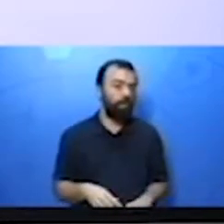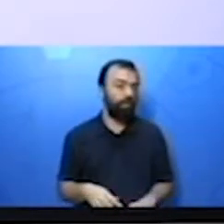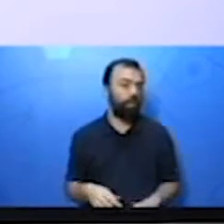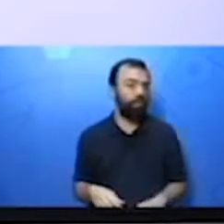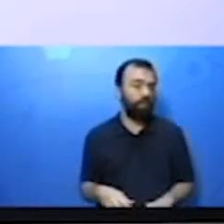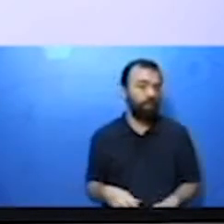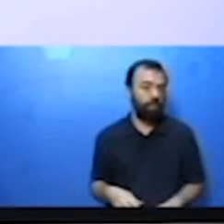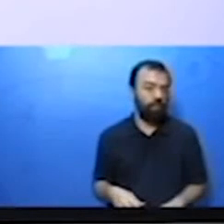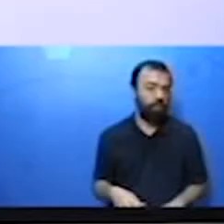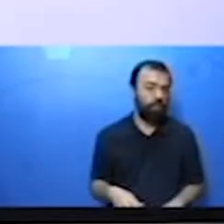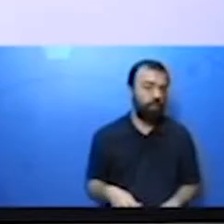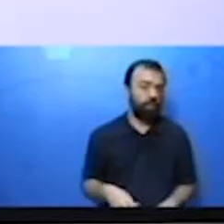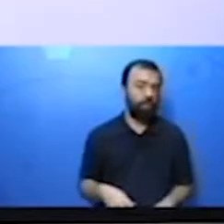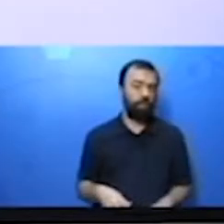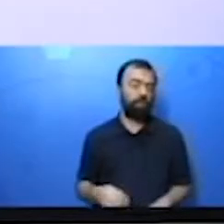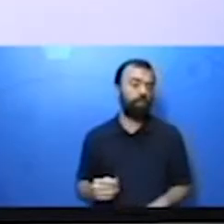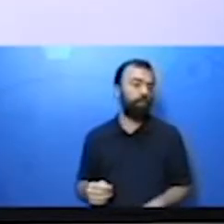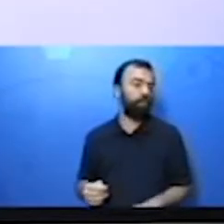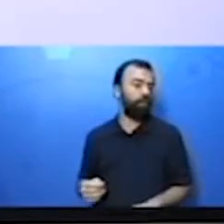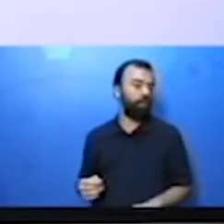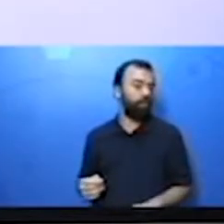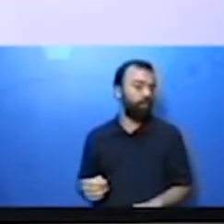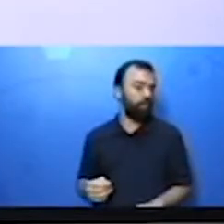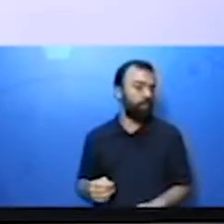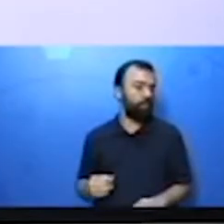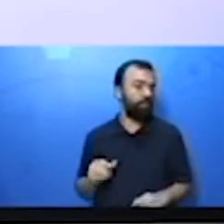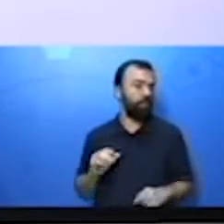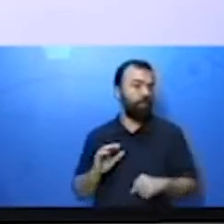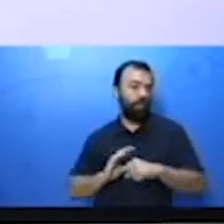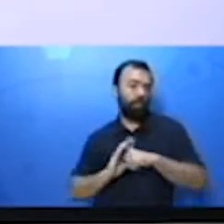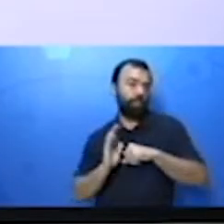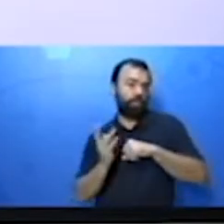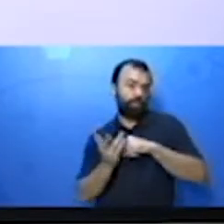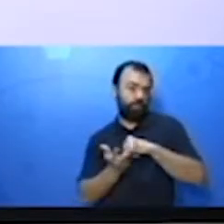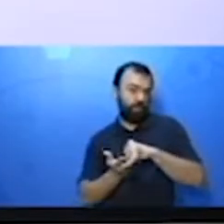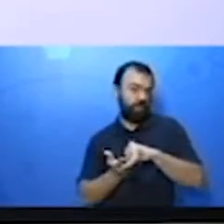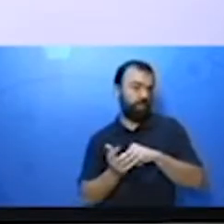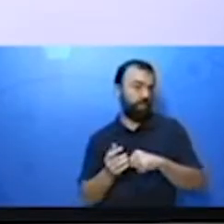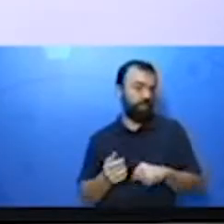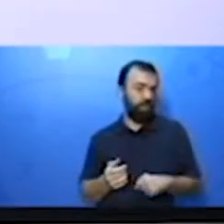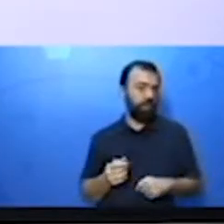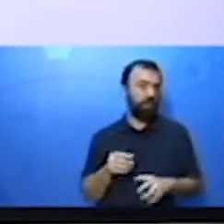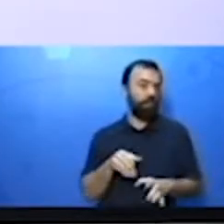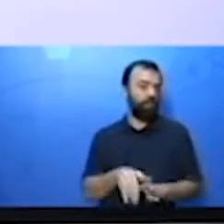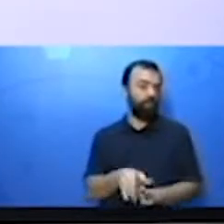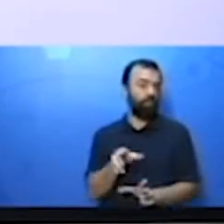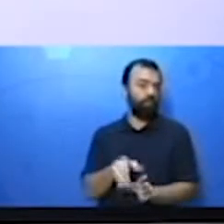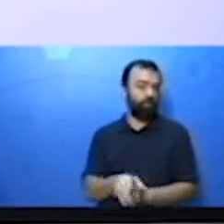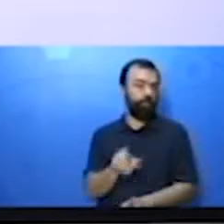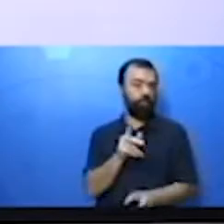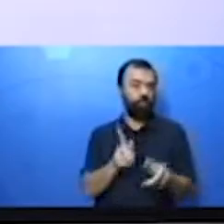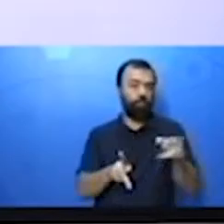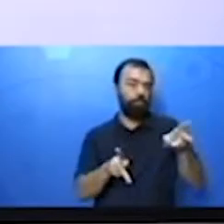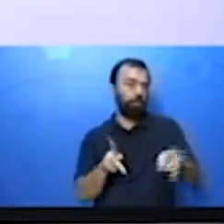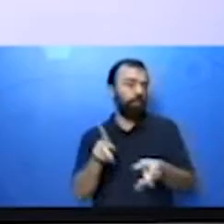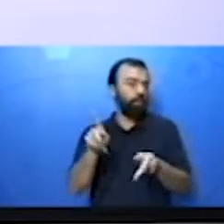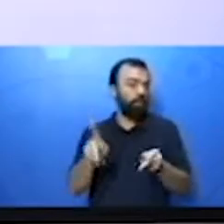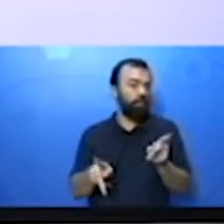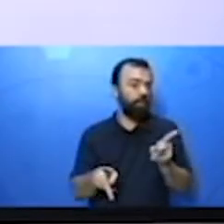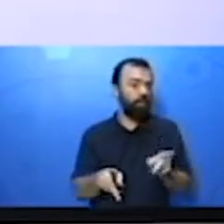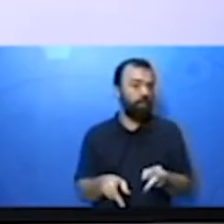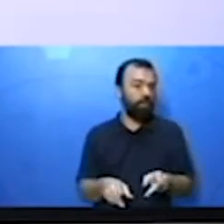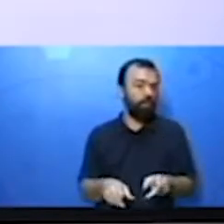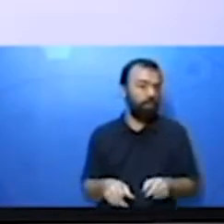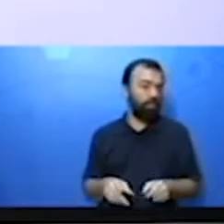busque medicamentos preventivos ou de tratamento da Covid-19, sem a prescrição de